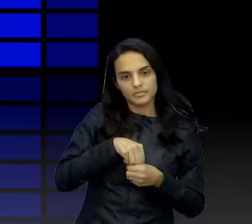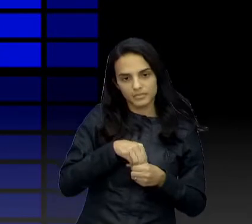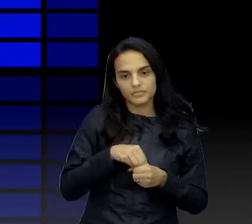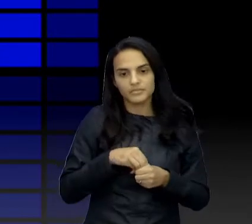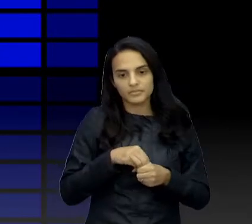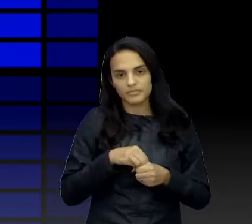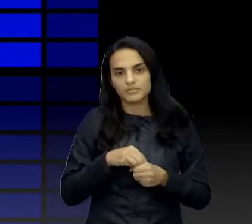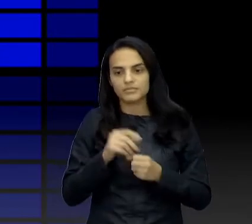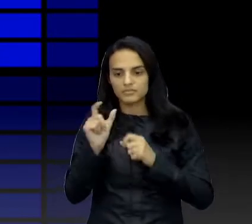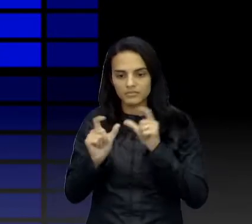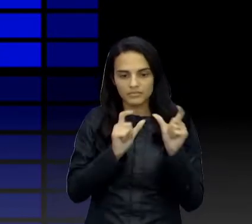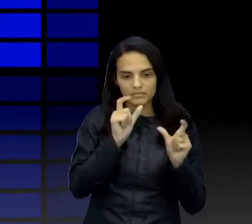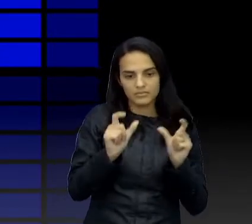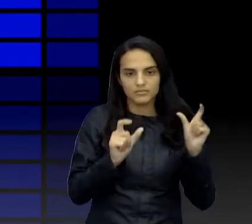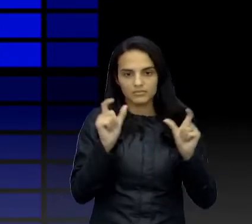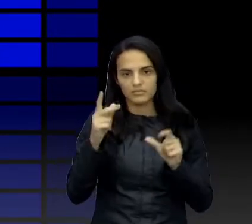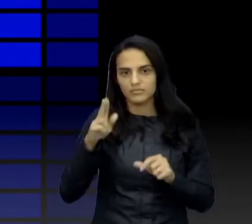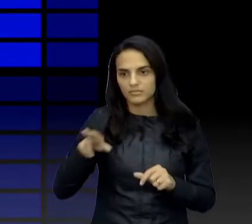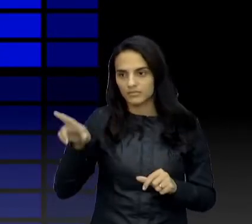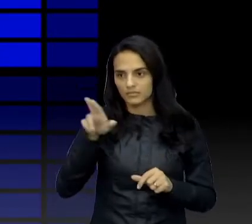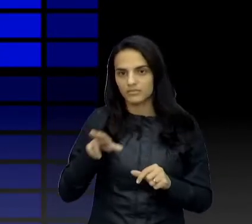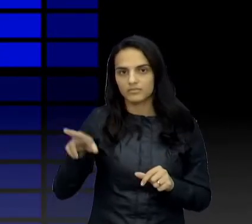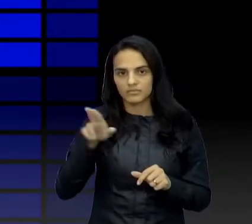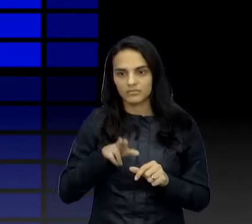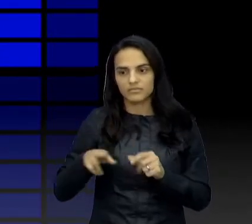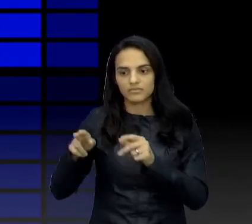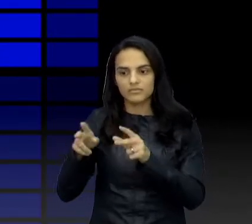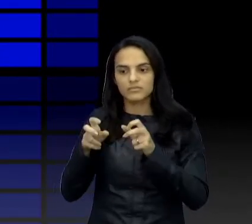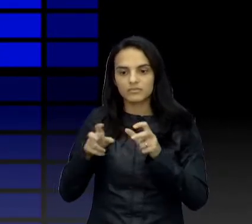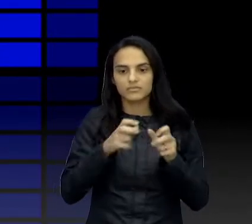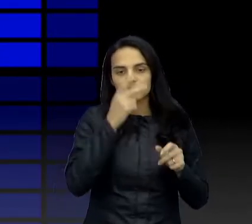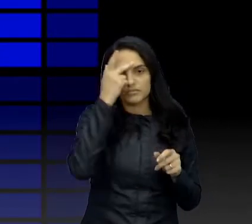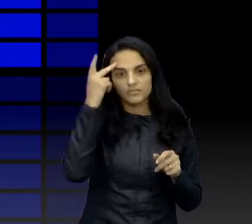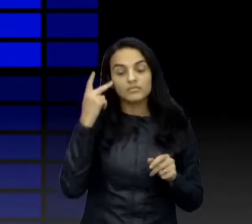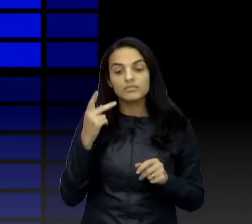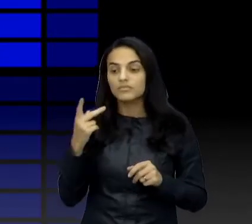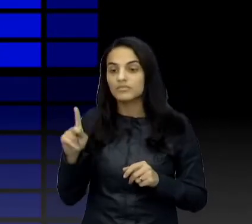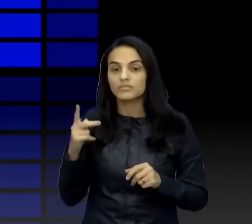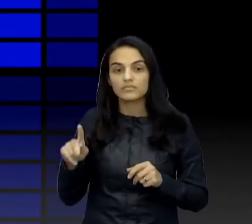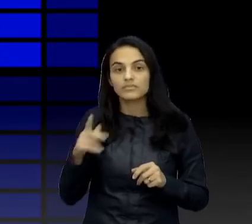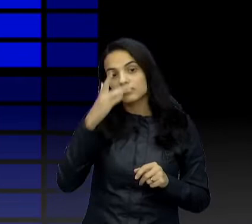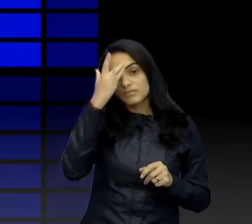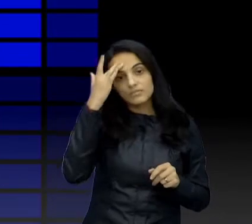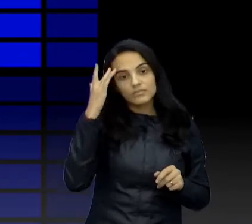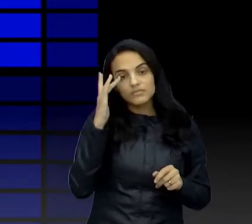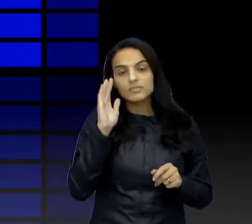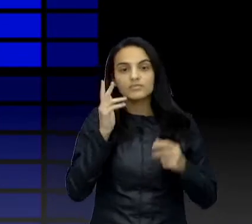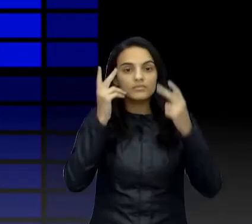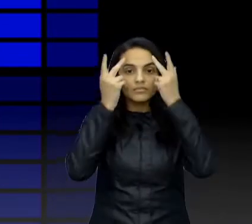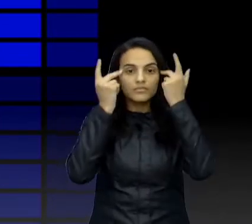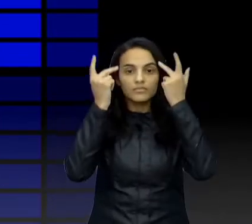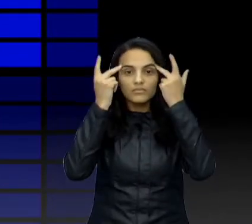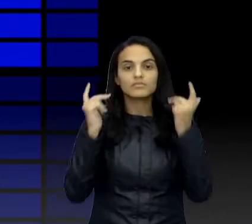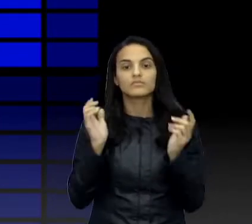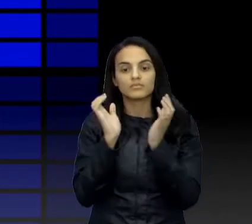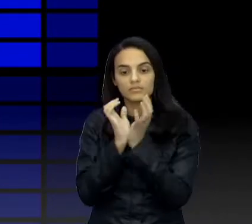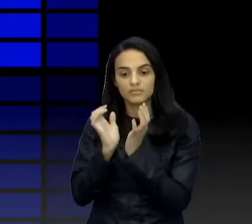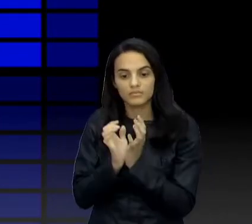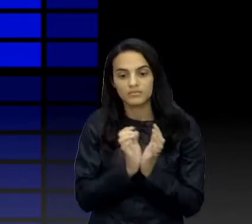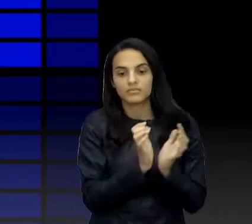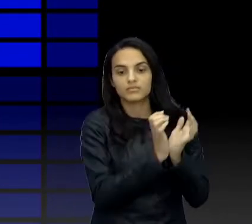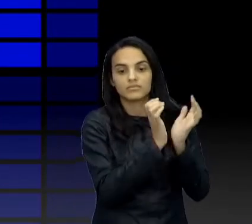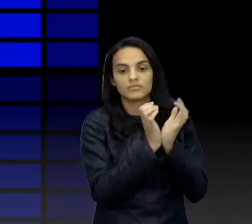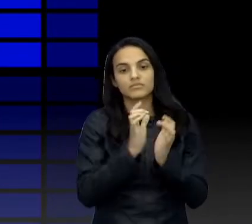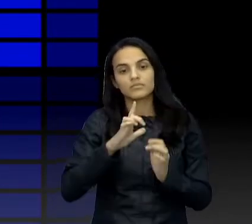dessas nomenclaturas que o IBGE usa para classificar as pessoas. Eles eram indivíduos, sujeitos dentro de comunidades, de grupos,